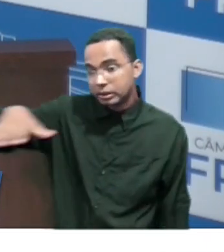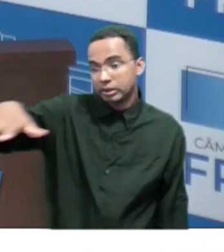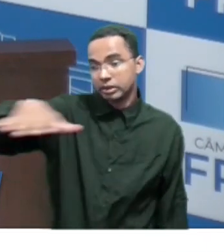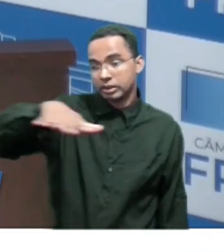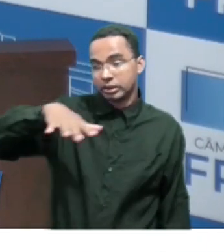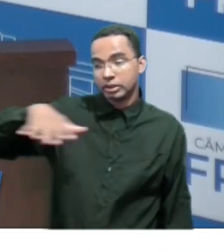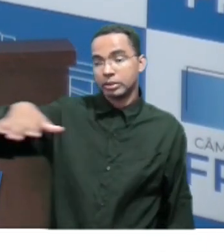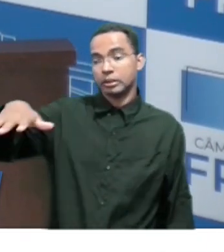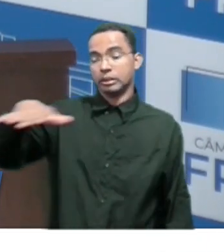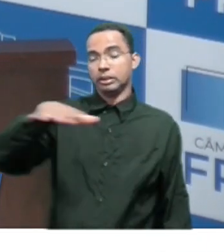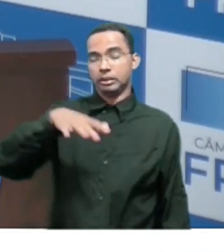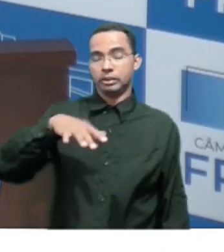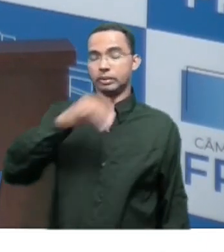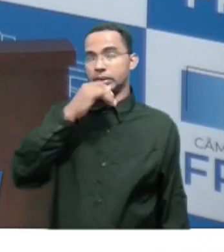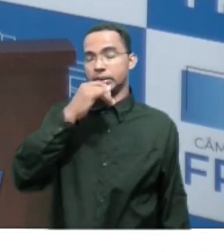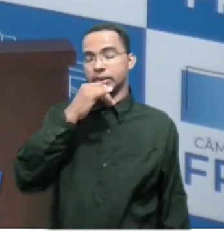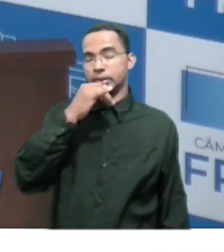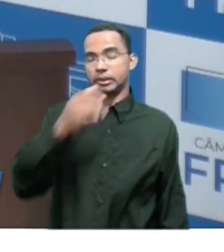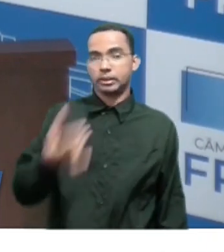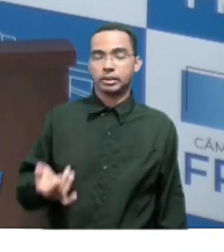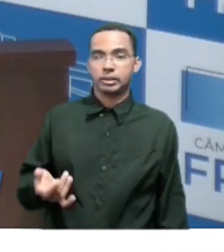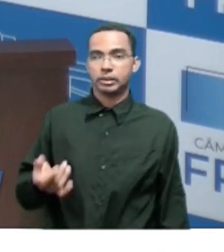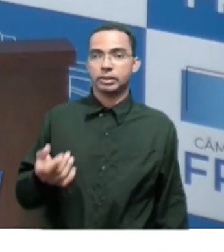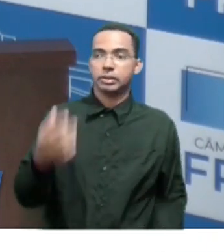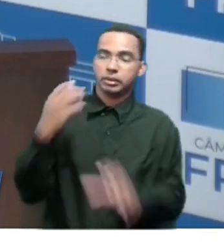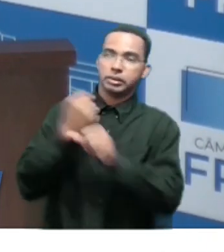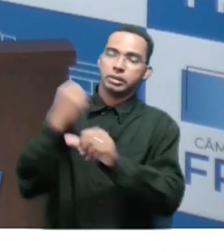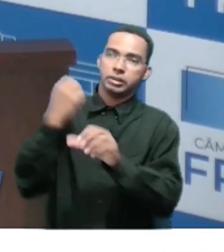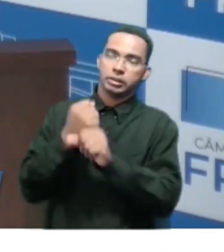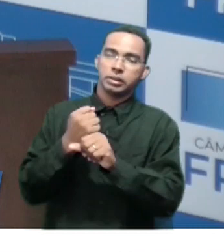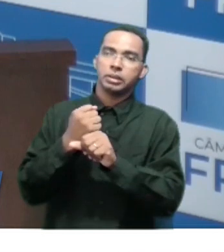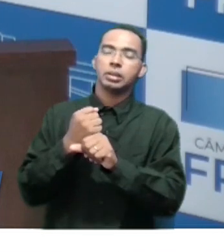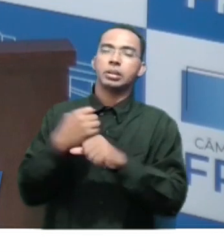Para o setor de contabilidade do município,